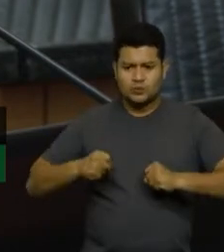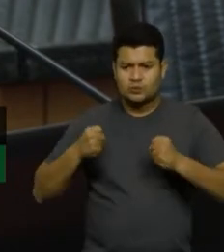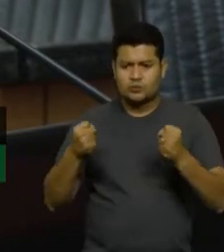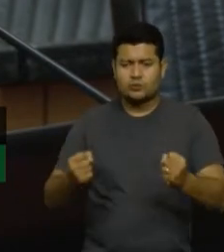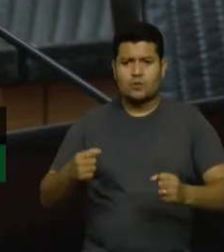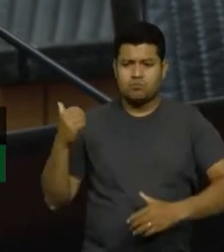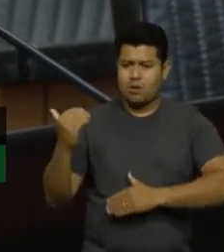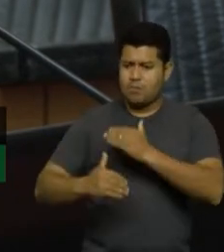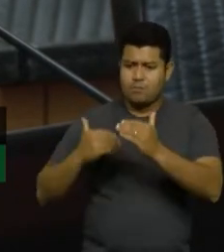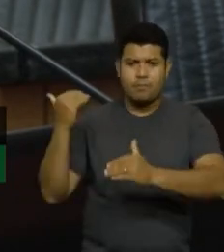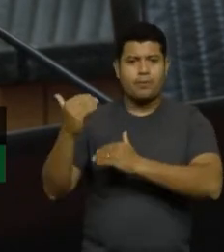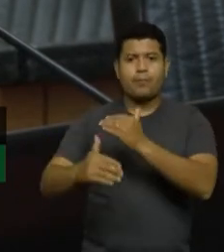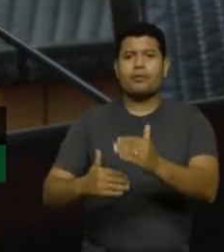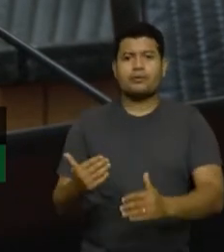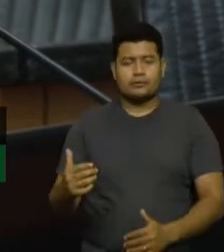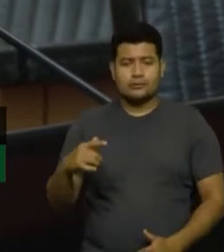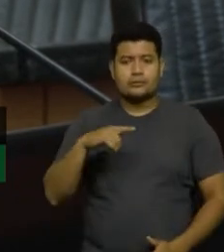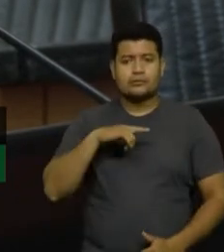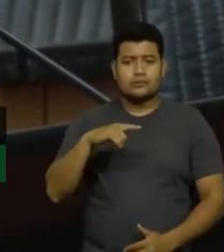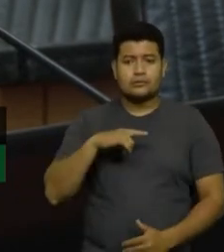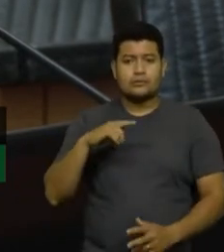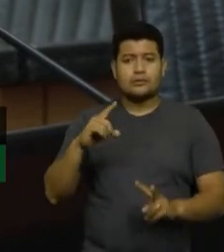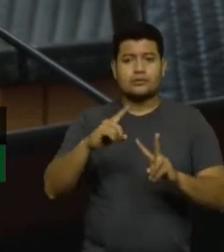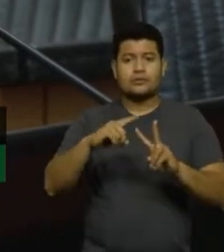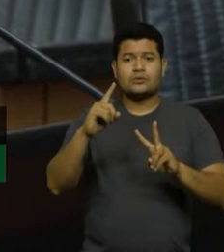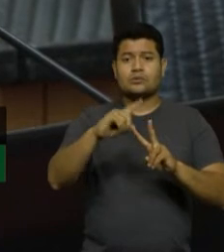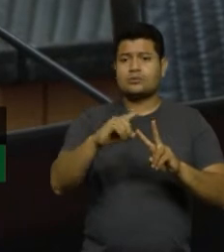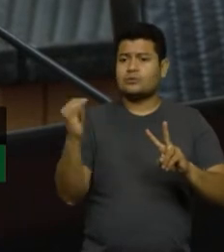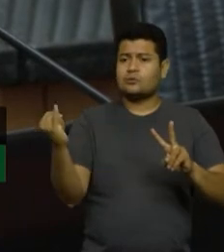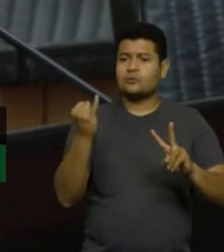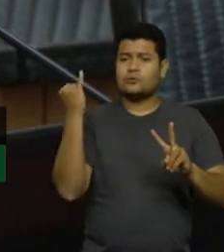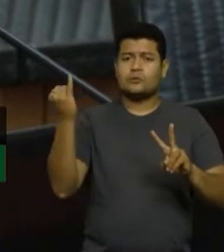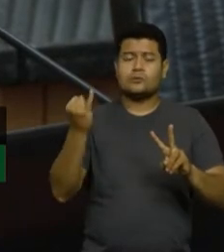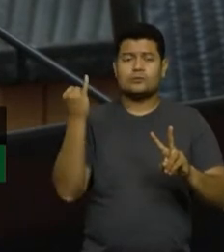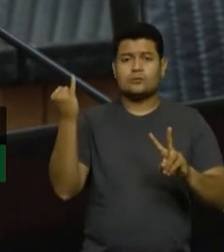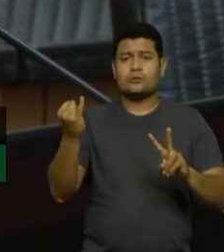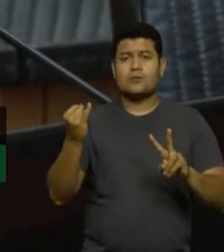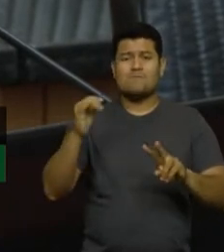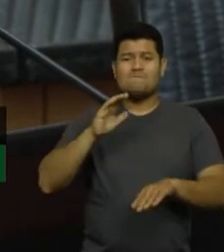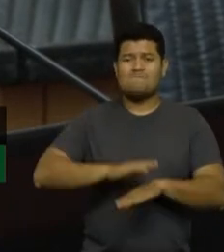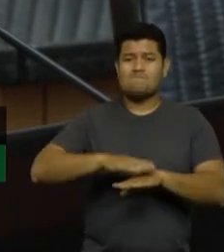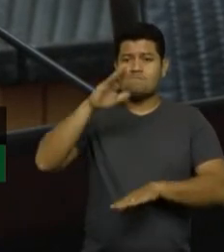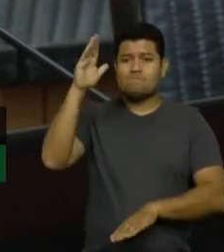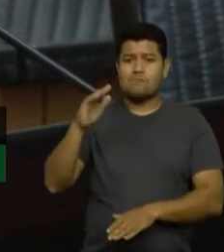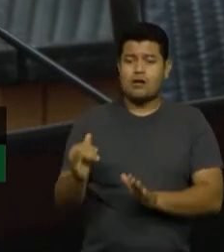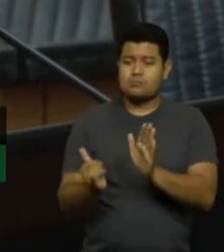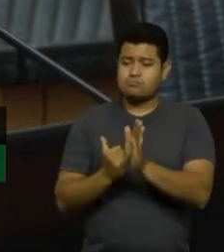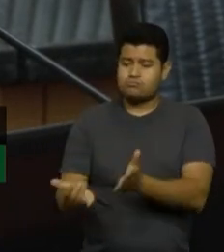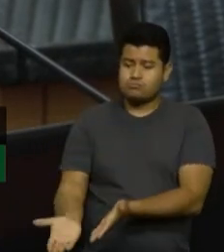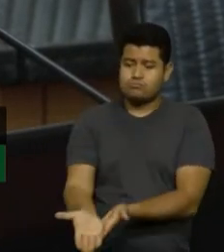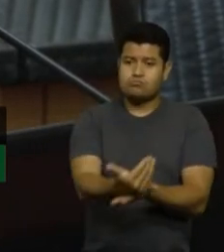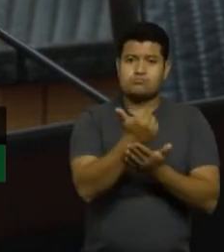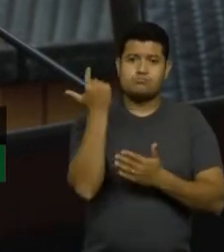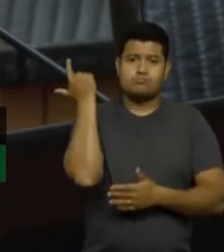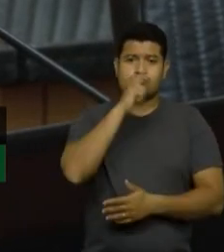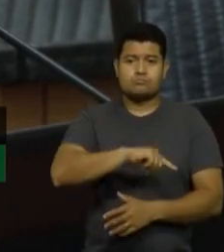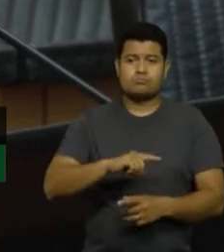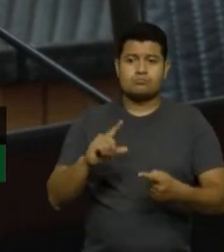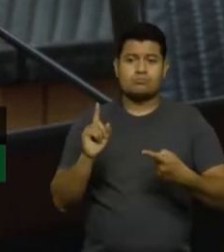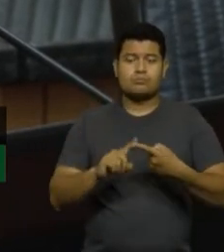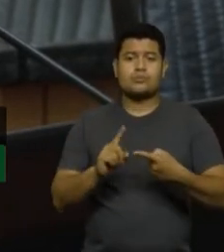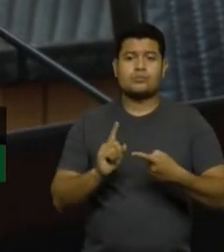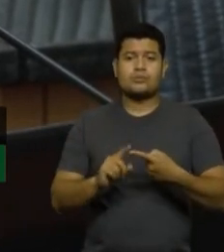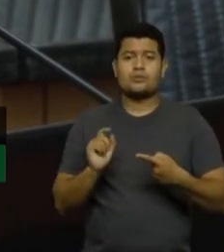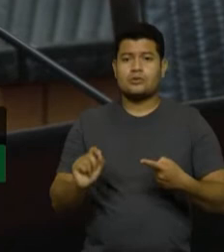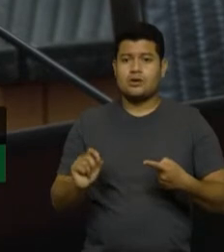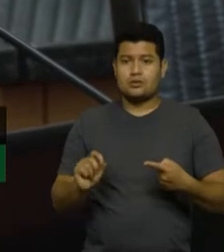duas fontes importantes que hoje são as maiores arrecadadoras dos municípios, que é você